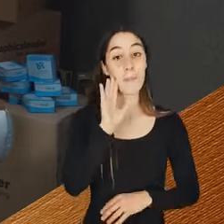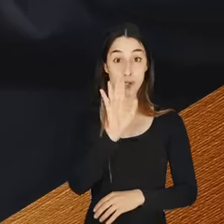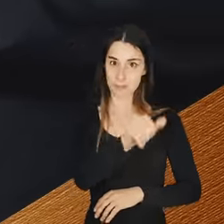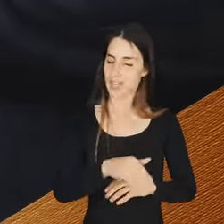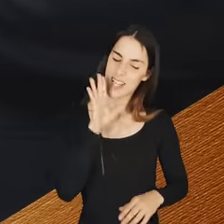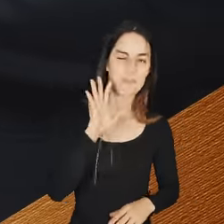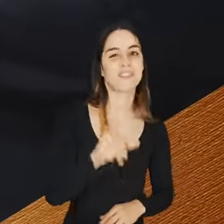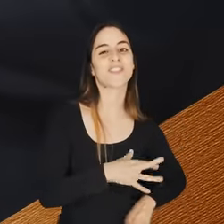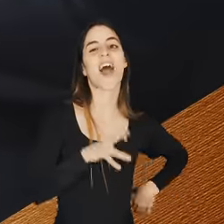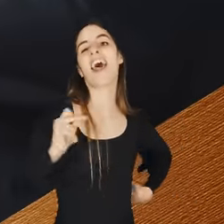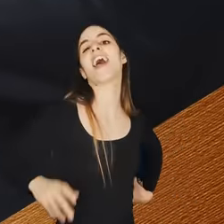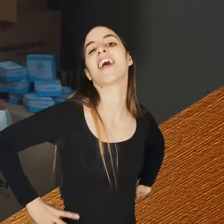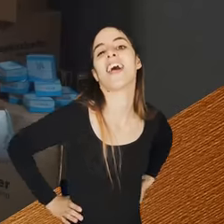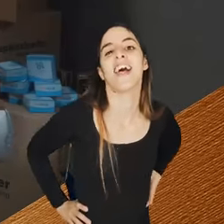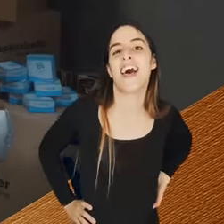próxima, Joana.